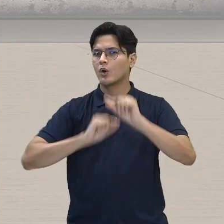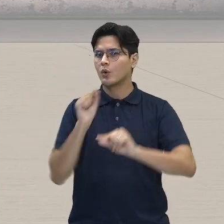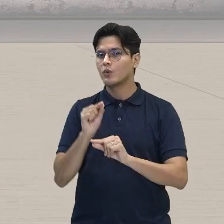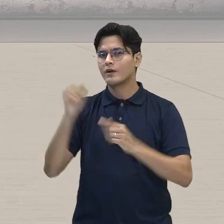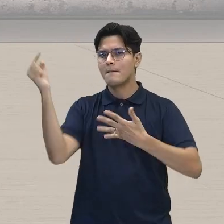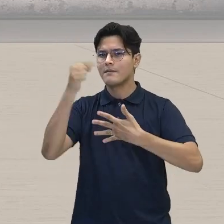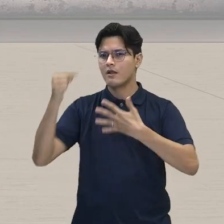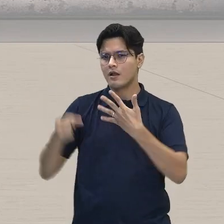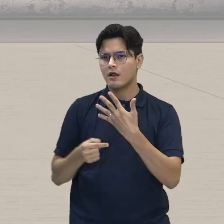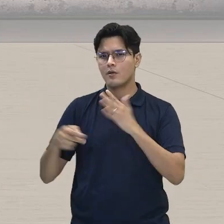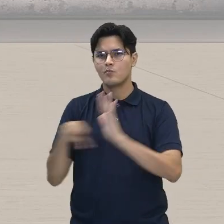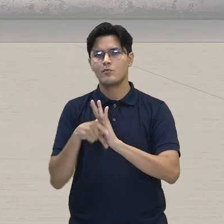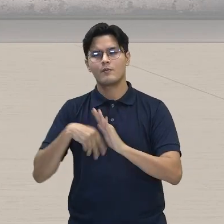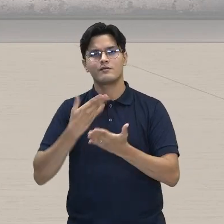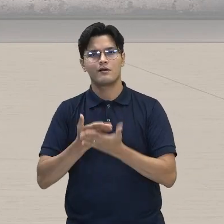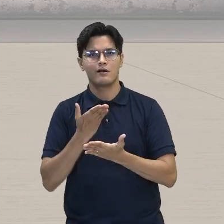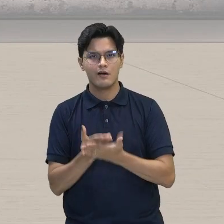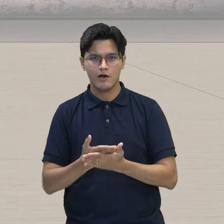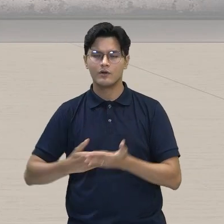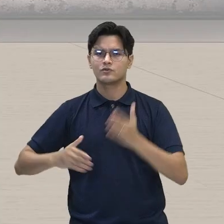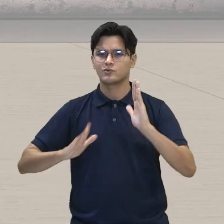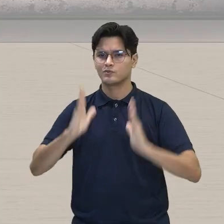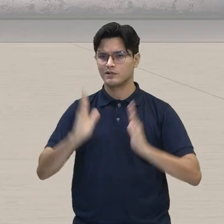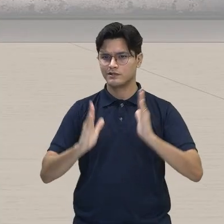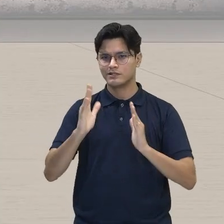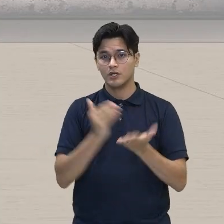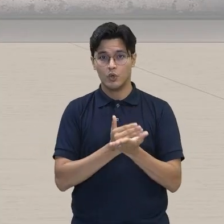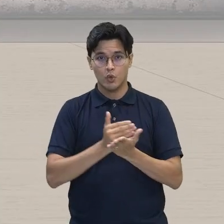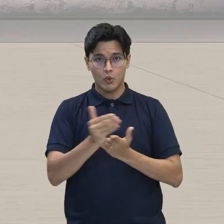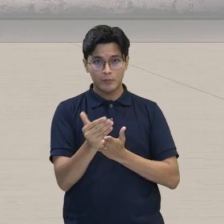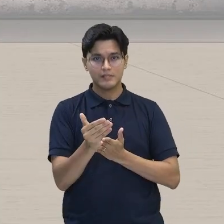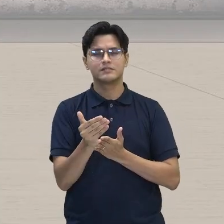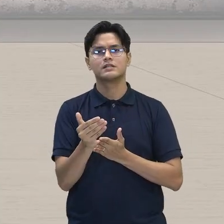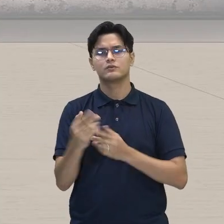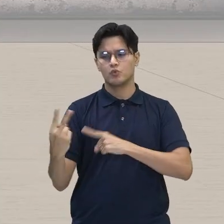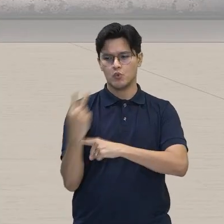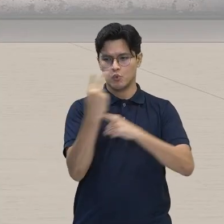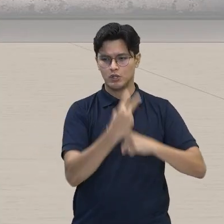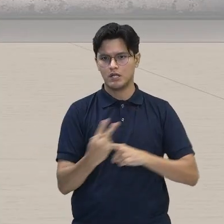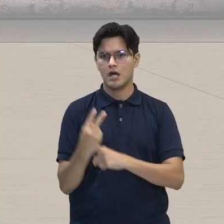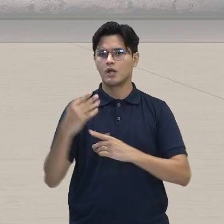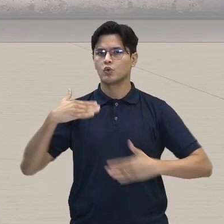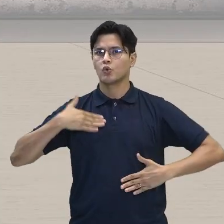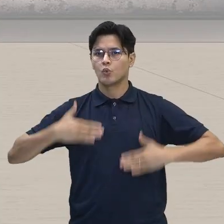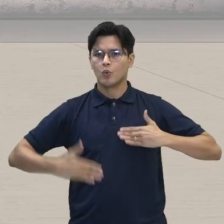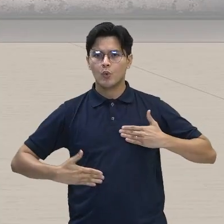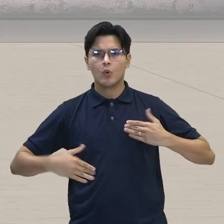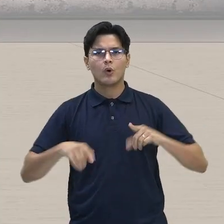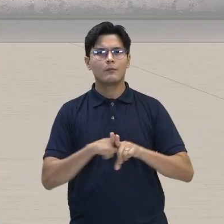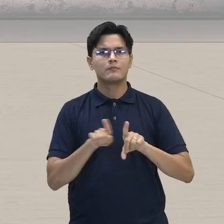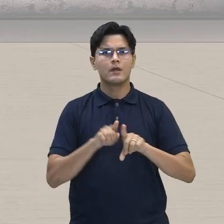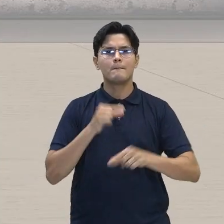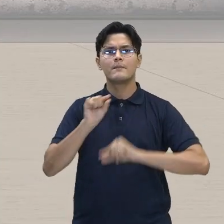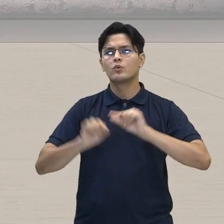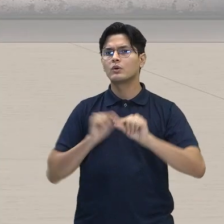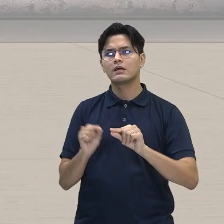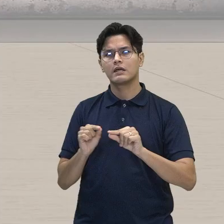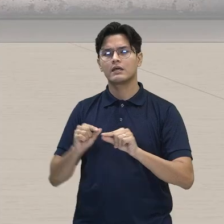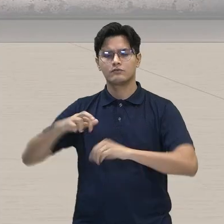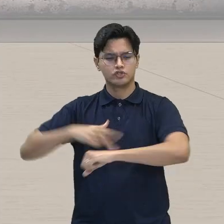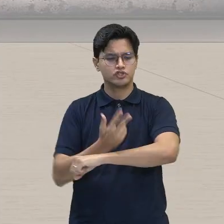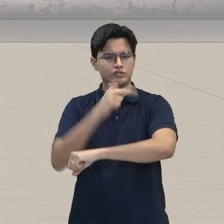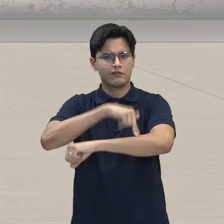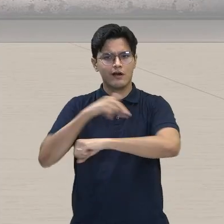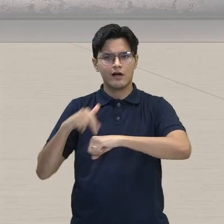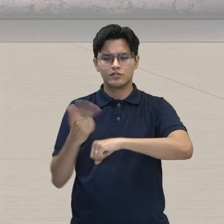dessa unidade, iniciando ali pelos cuidados com o corpo, né? Passando pela ginástica, passando